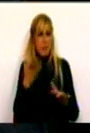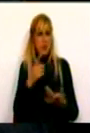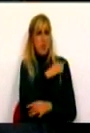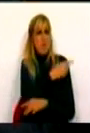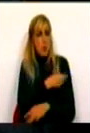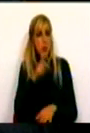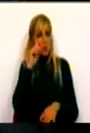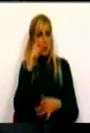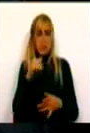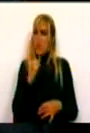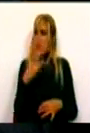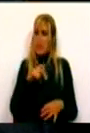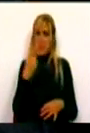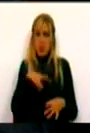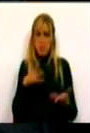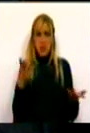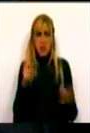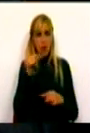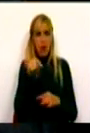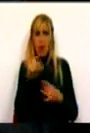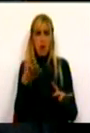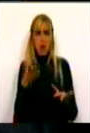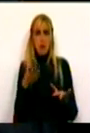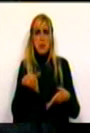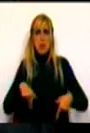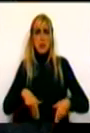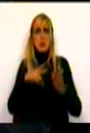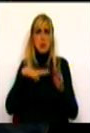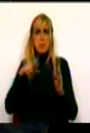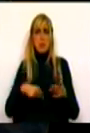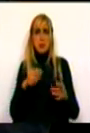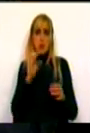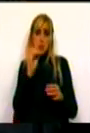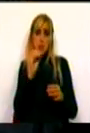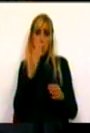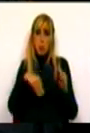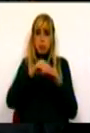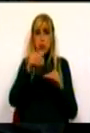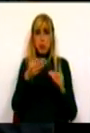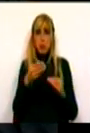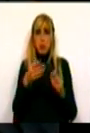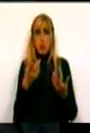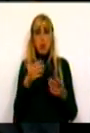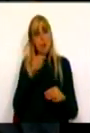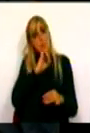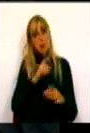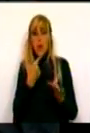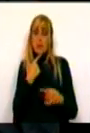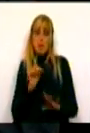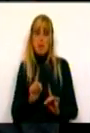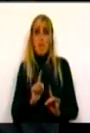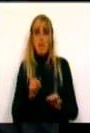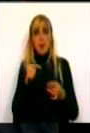de segurança e do cinema isso é a estradas de portugal que por mais 10 à frente por acaso não posto provavelmente teriam